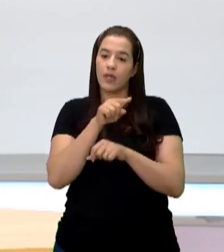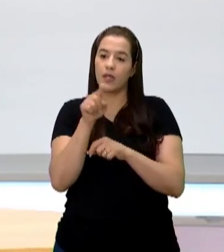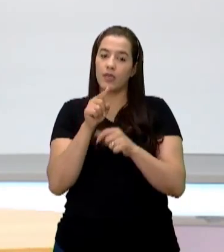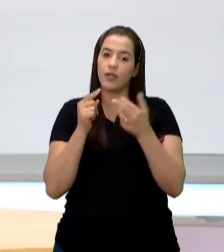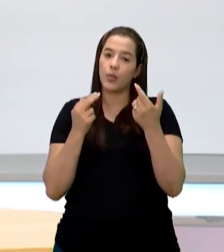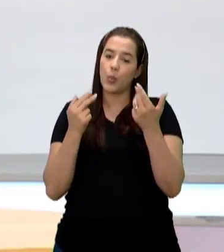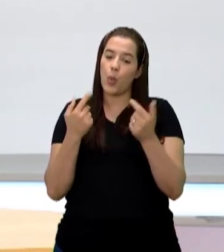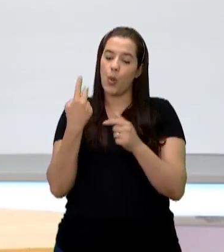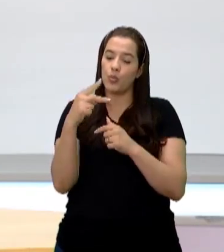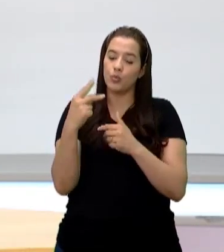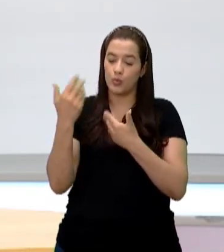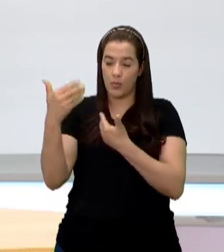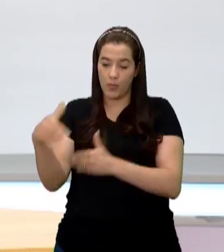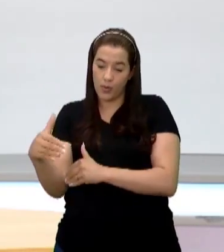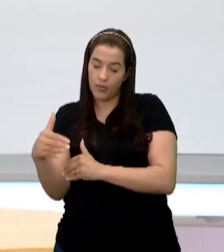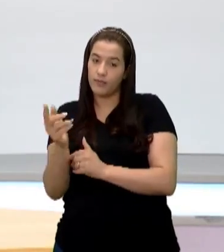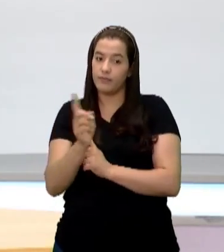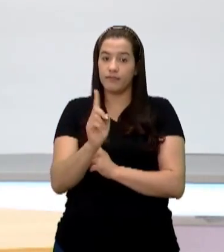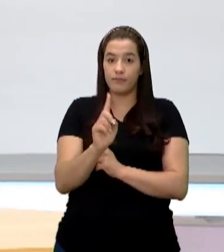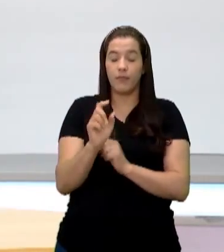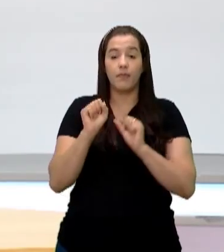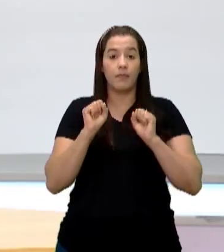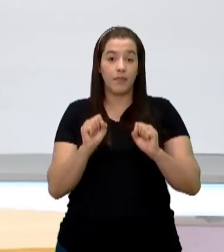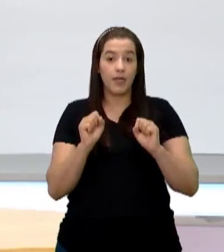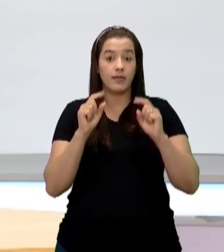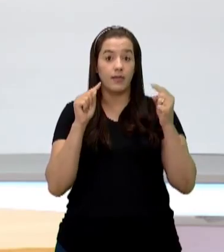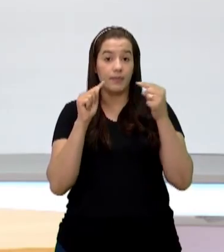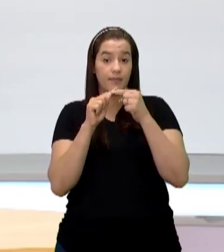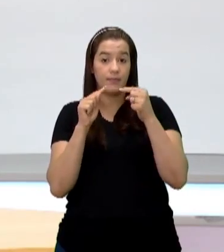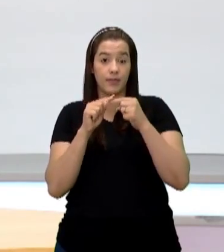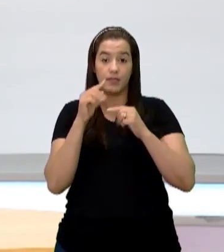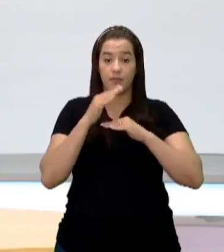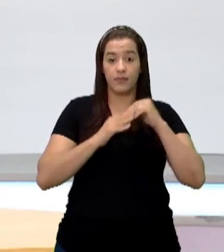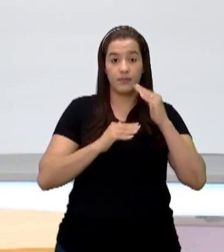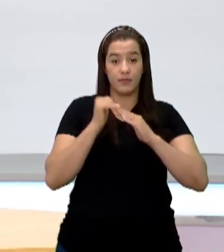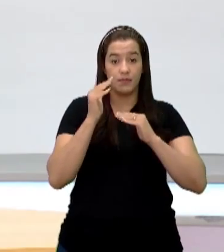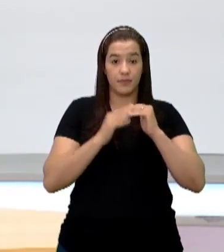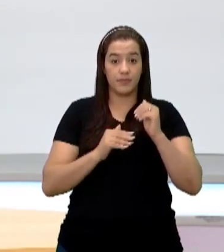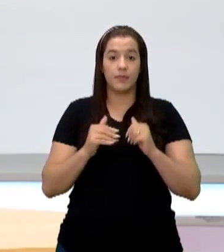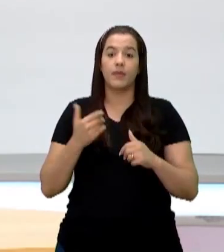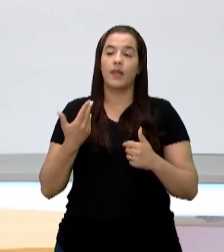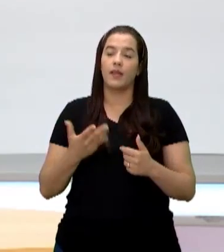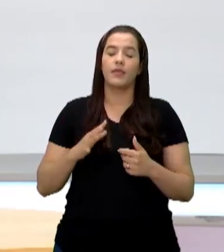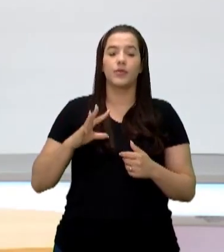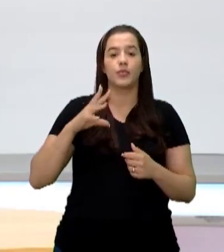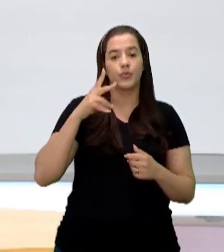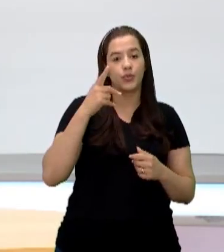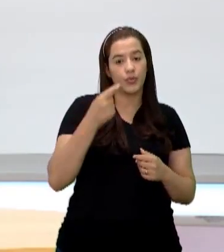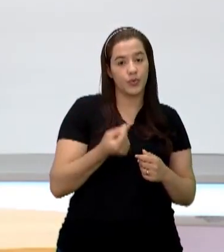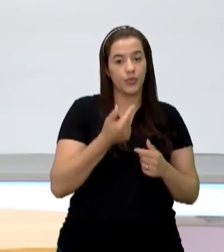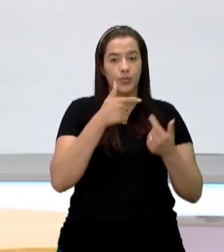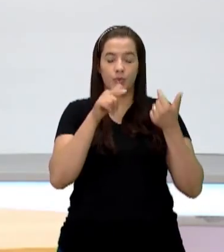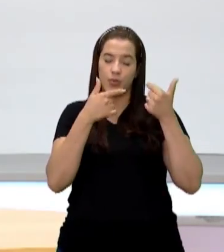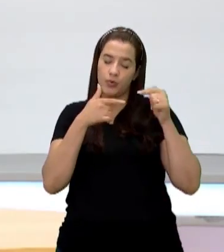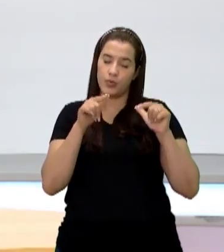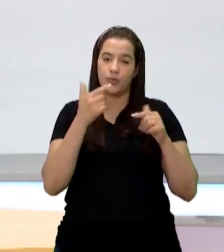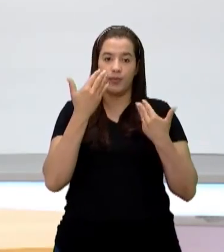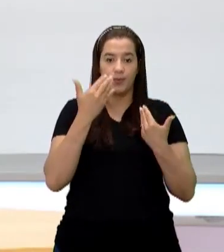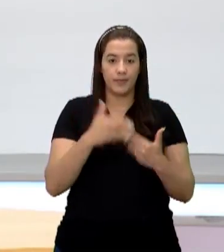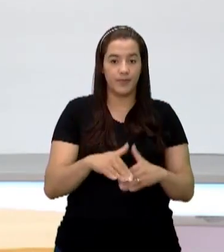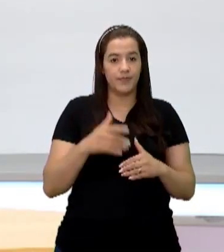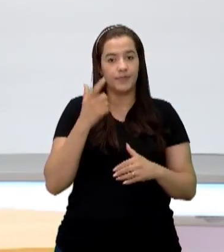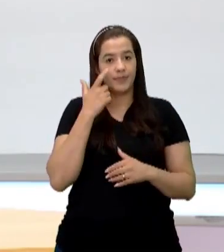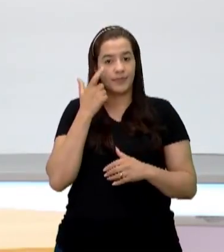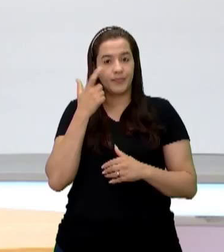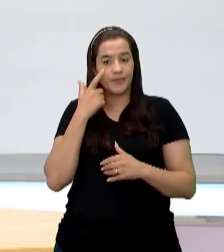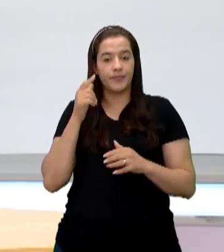fizeram, ok? Mas as habilidades referentes a essas questões, elas se repetem nos outros modelos de prova. Então, verifique